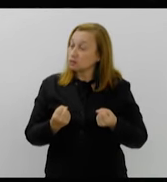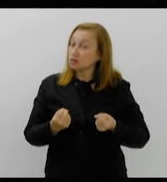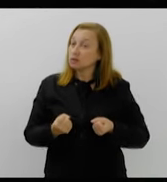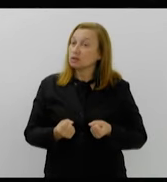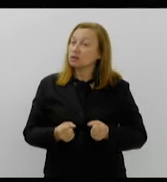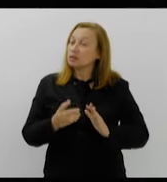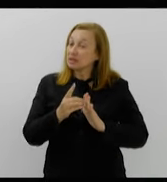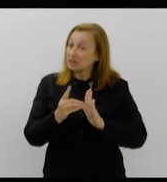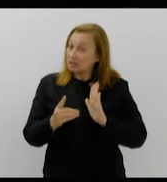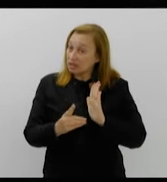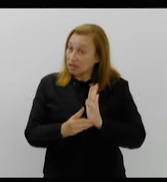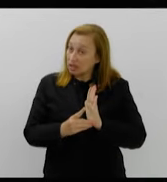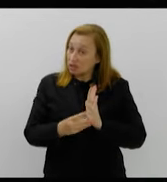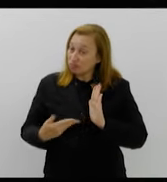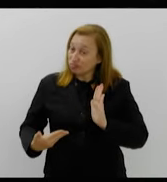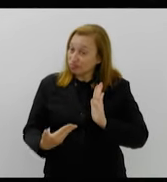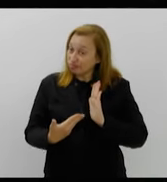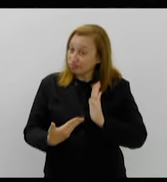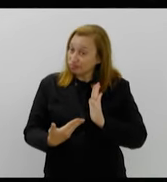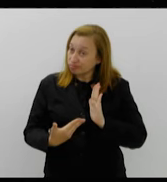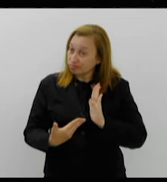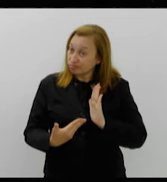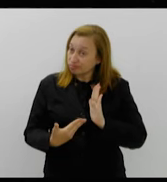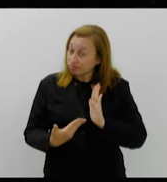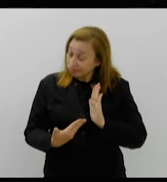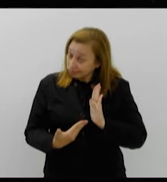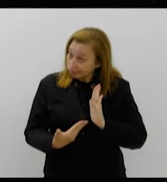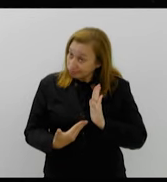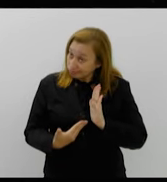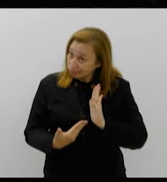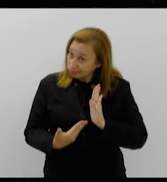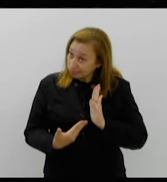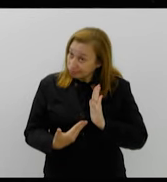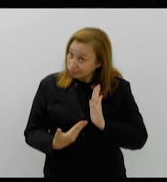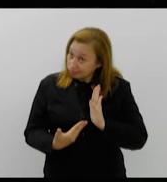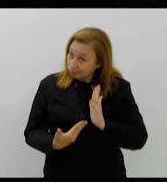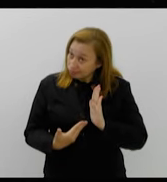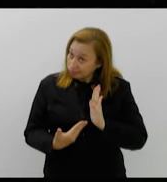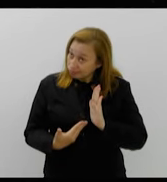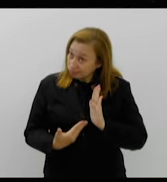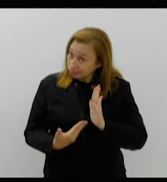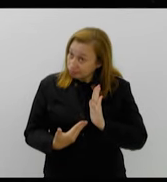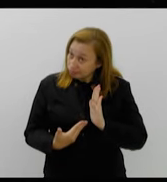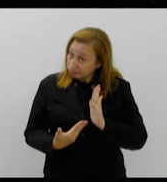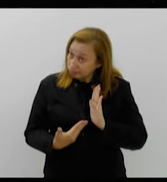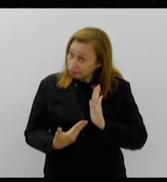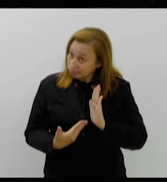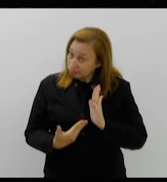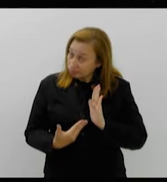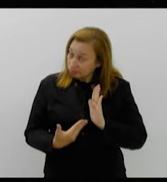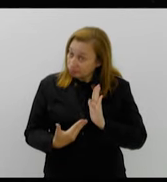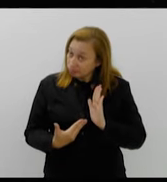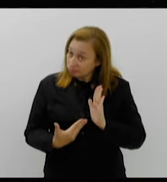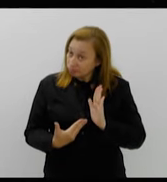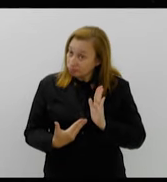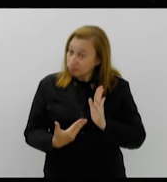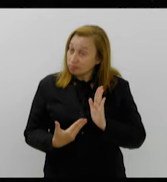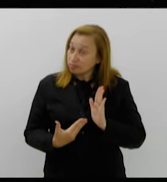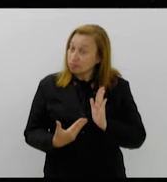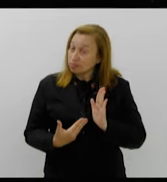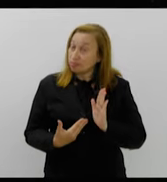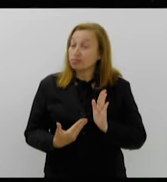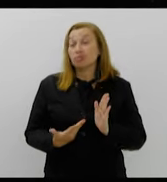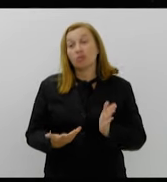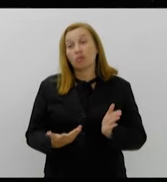esse decreto que traz o início de um pacote de maldades contra servidor